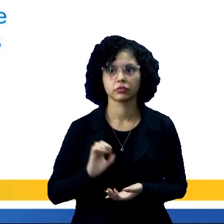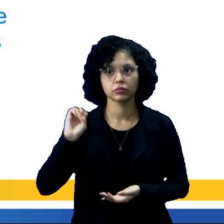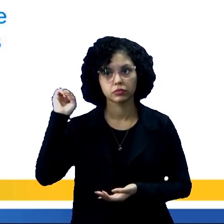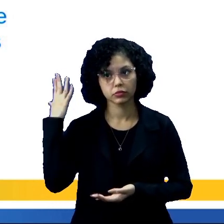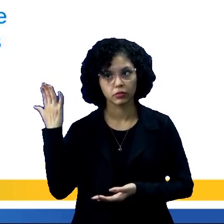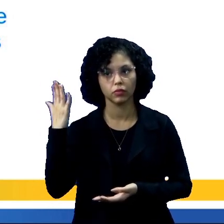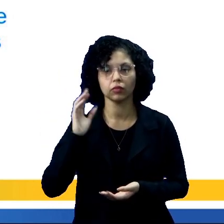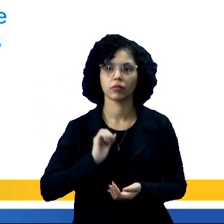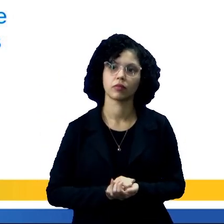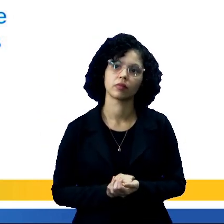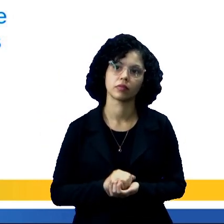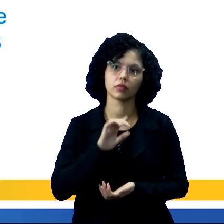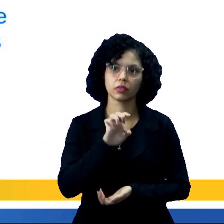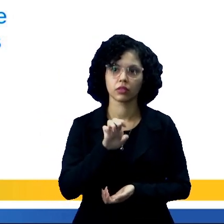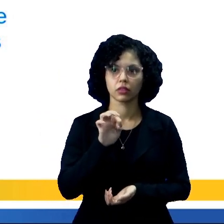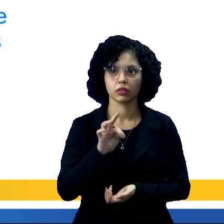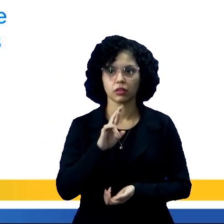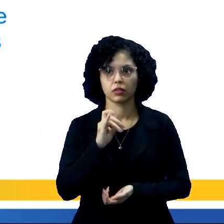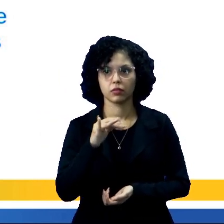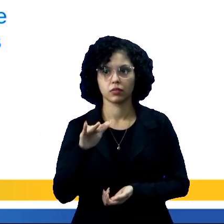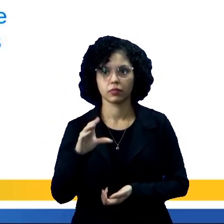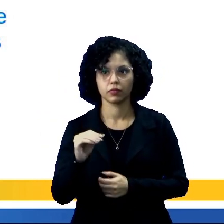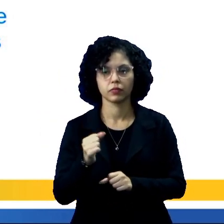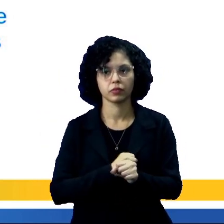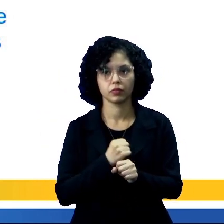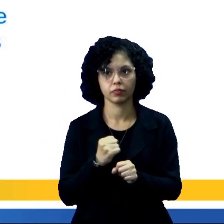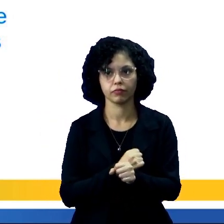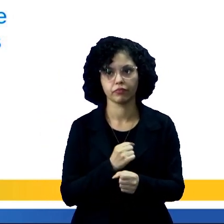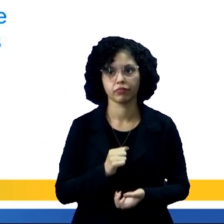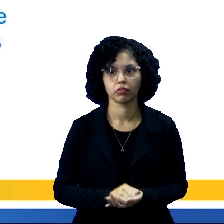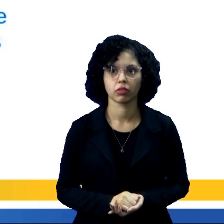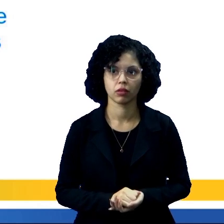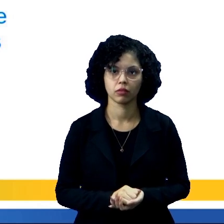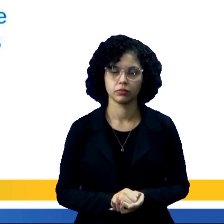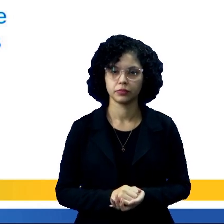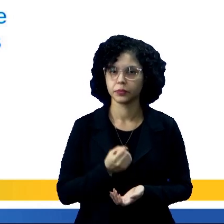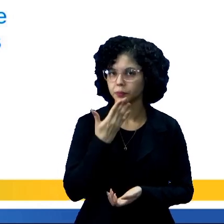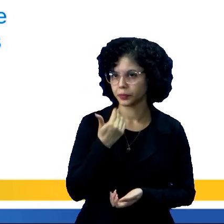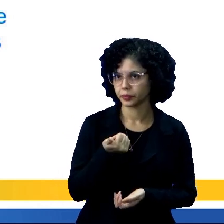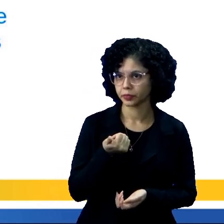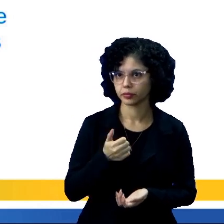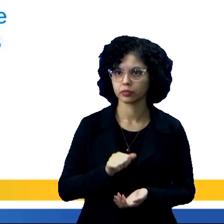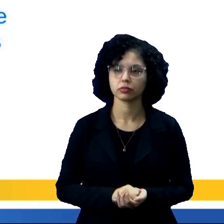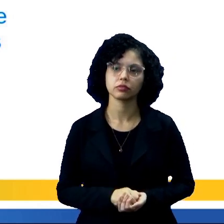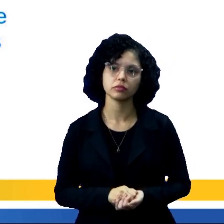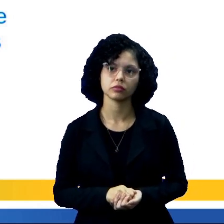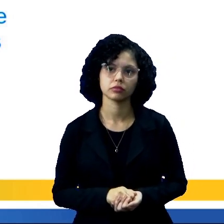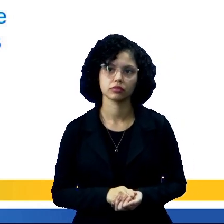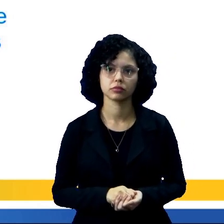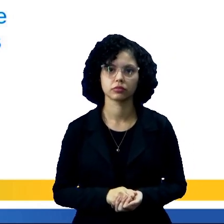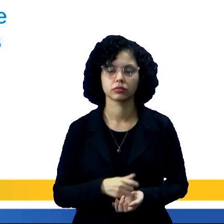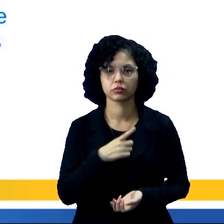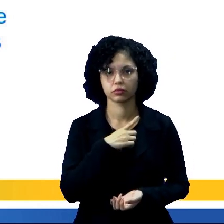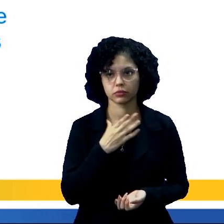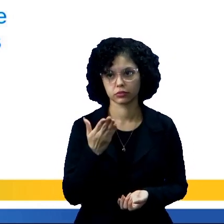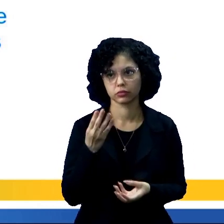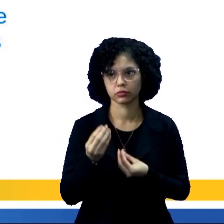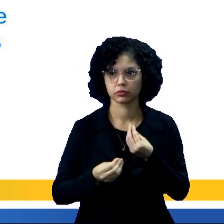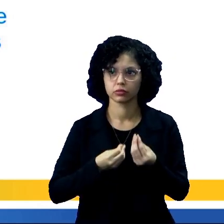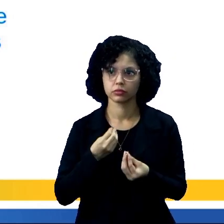consequências é a ocorrência das estações do ano. Tudo bem? Então aí nós temos